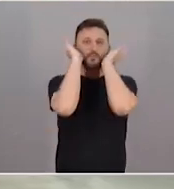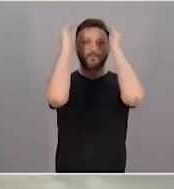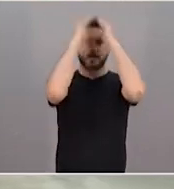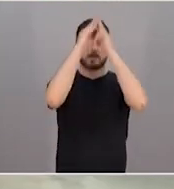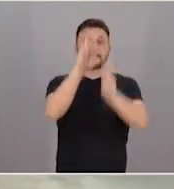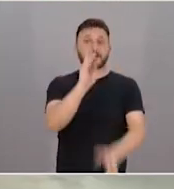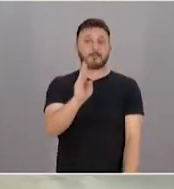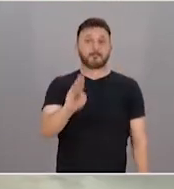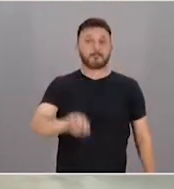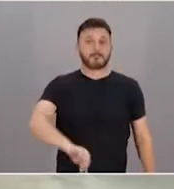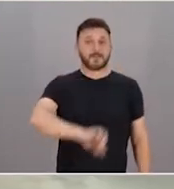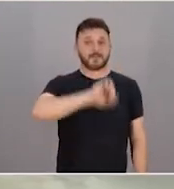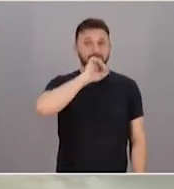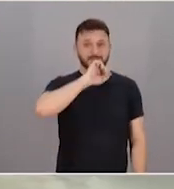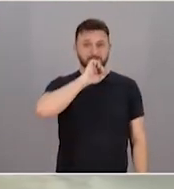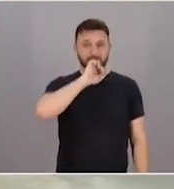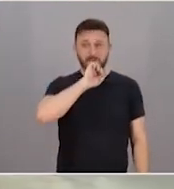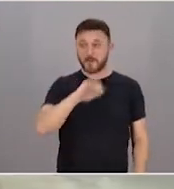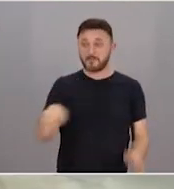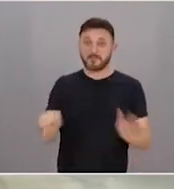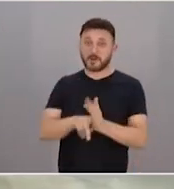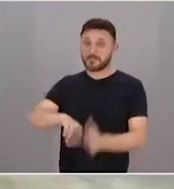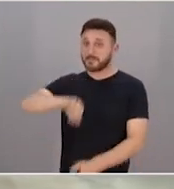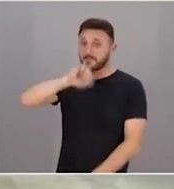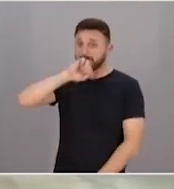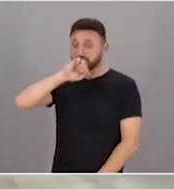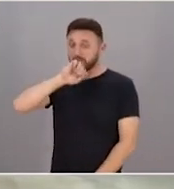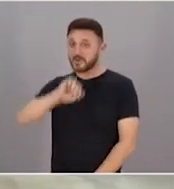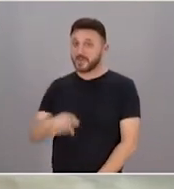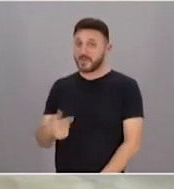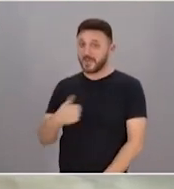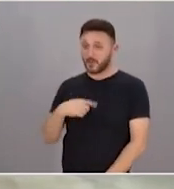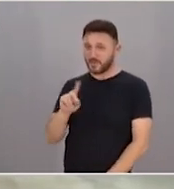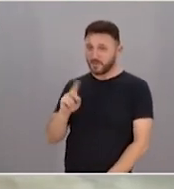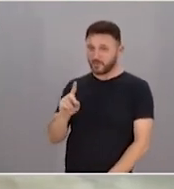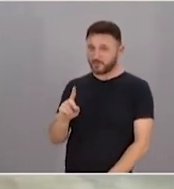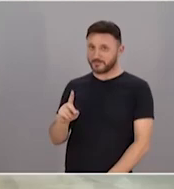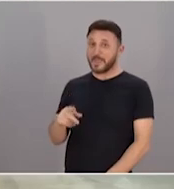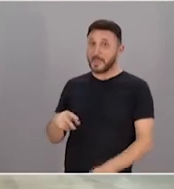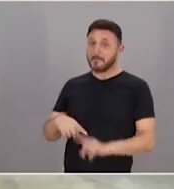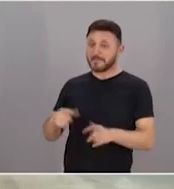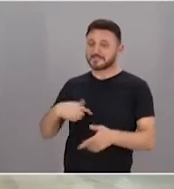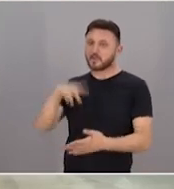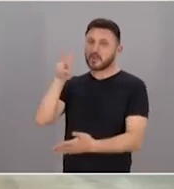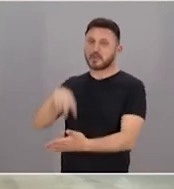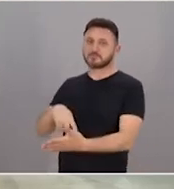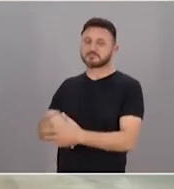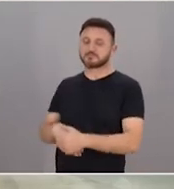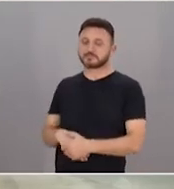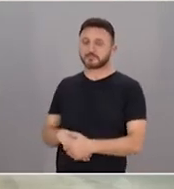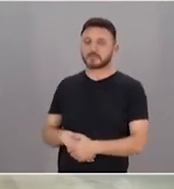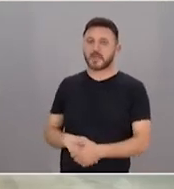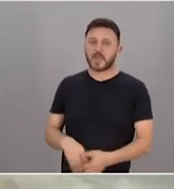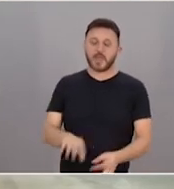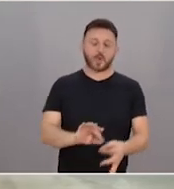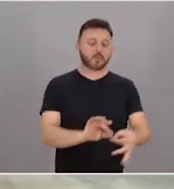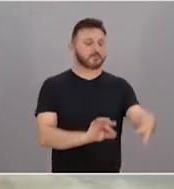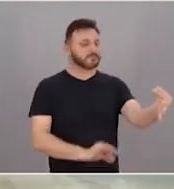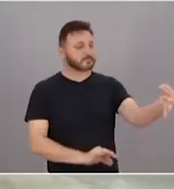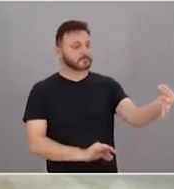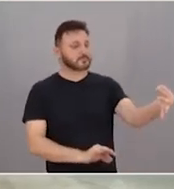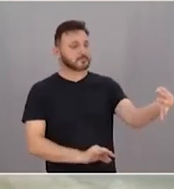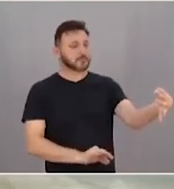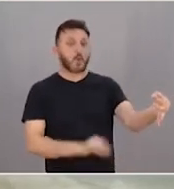não era para mim, mas eu li, estava aberta, não é que estava aberta, é para todo mundo, eu li, e diz lá: bispos, lembrem